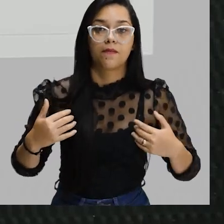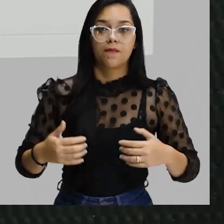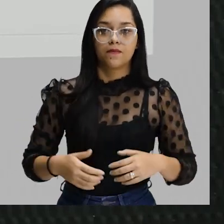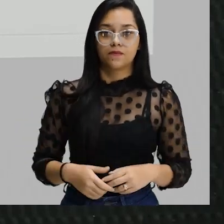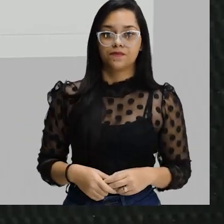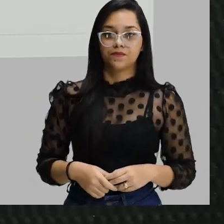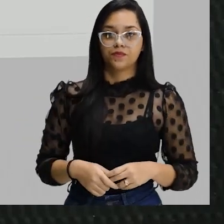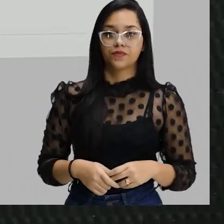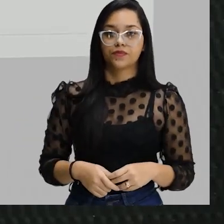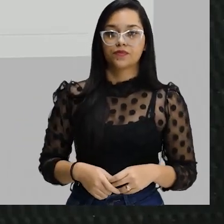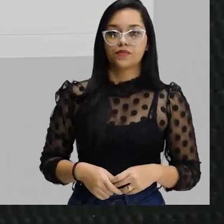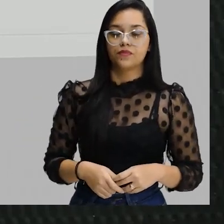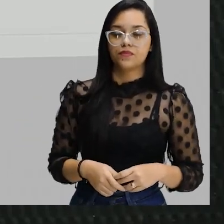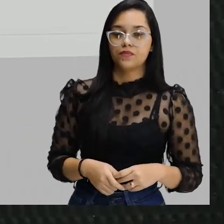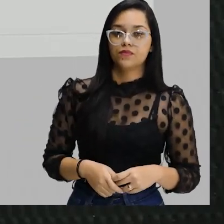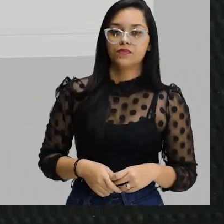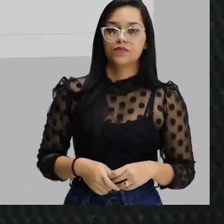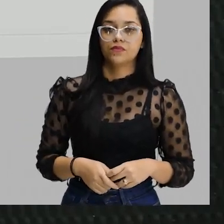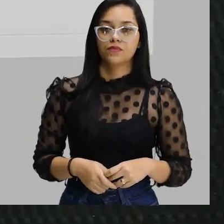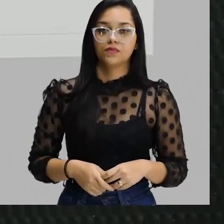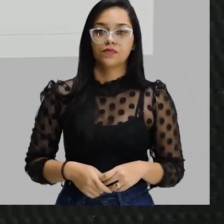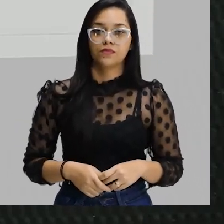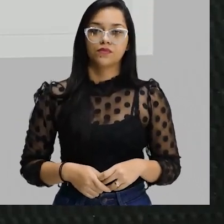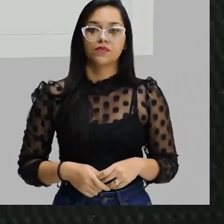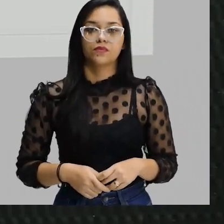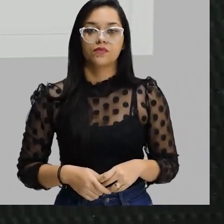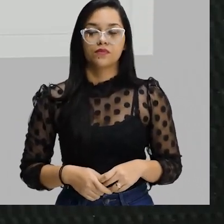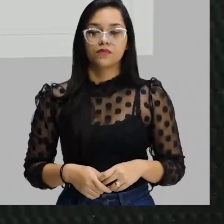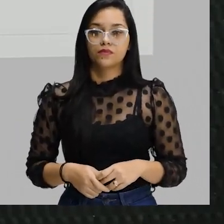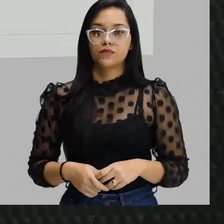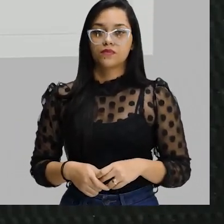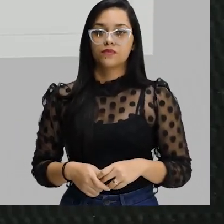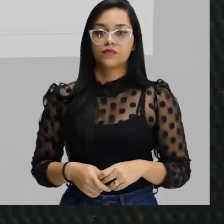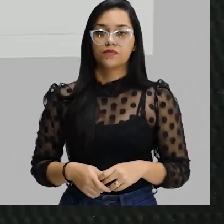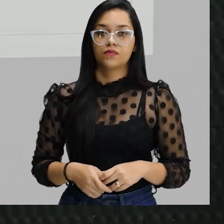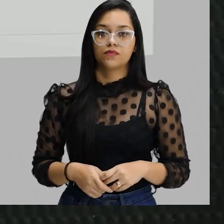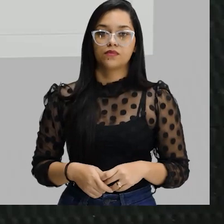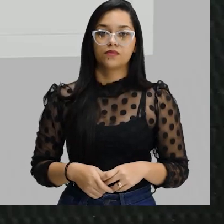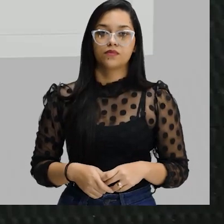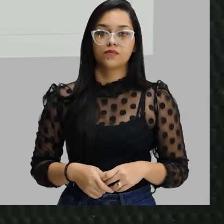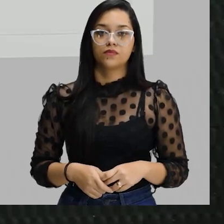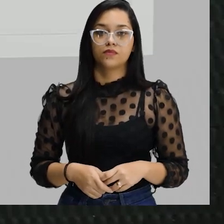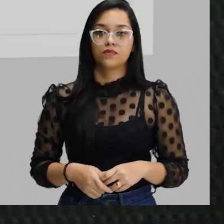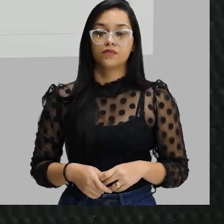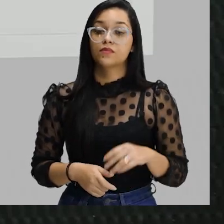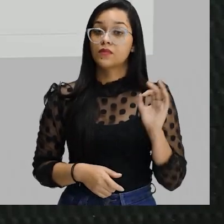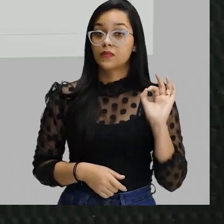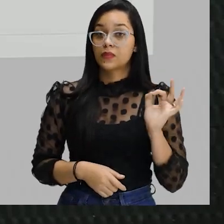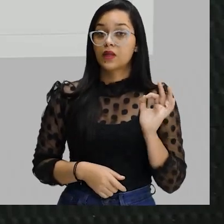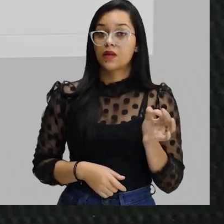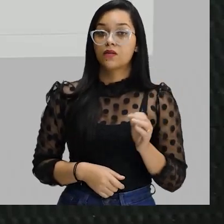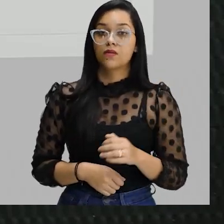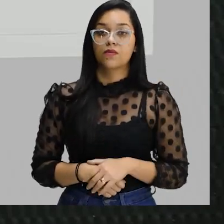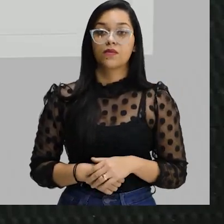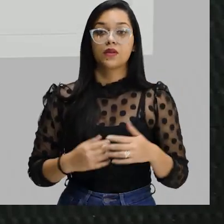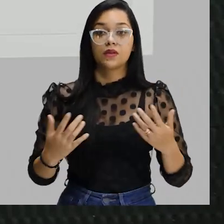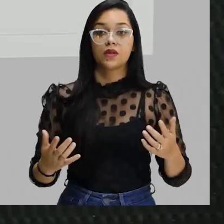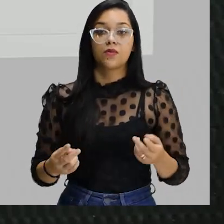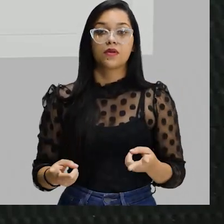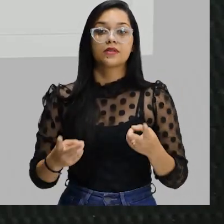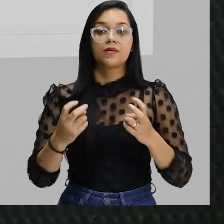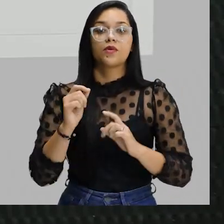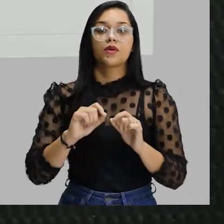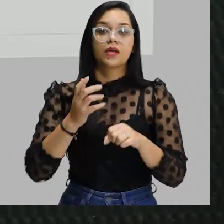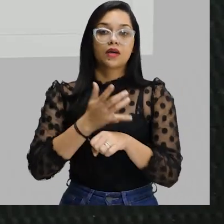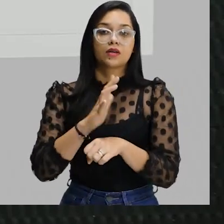estava anterior. E continuar nos 60 km por hora. Ok? Então a gente observa